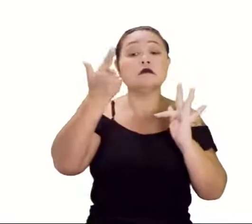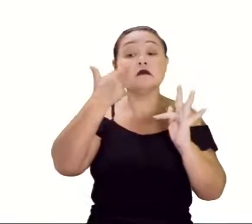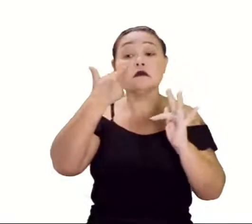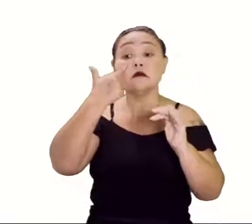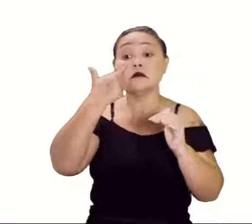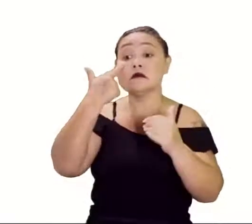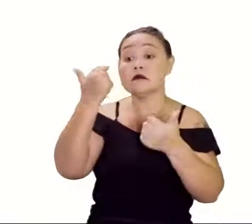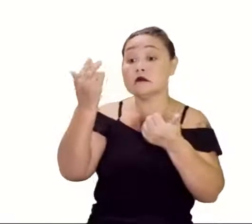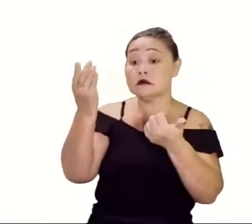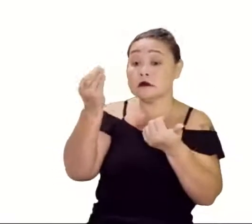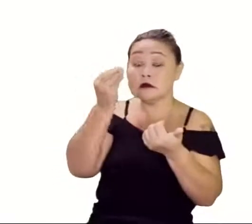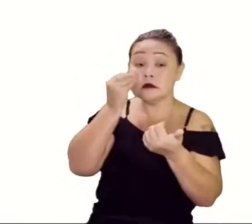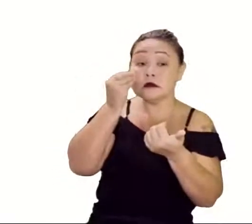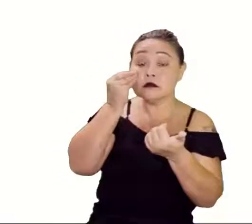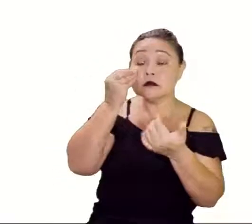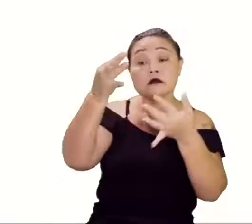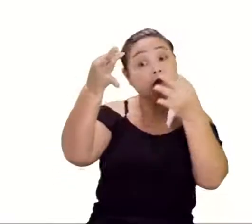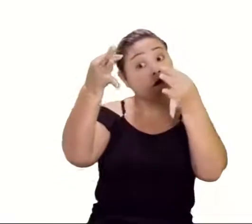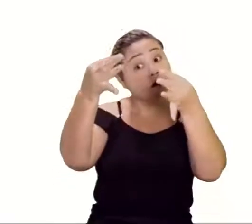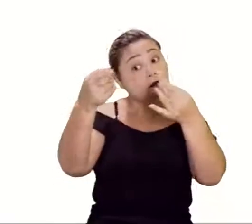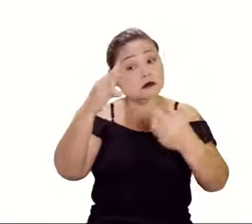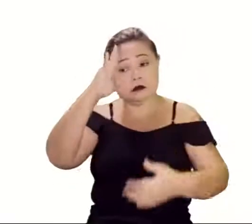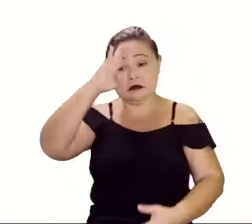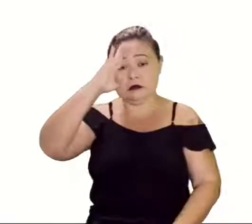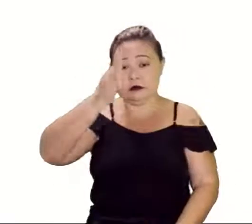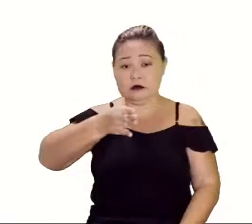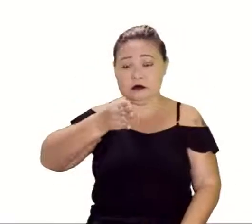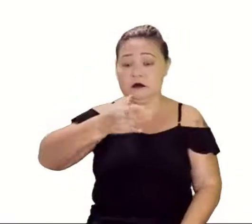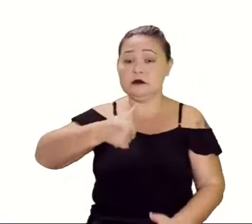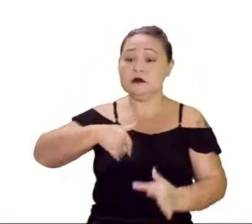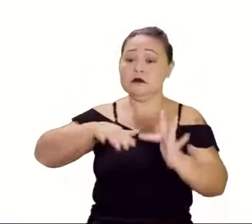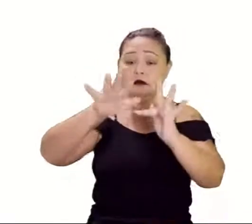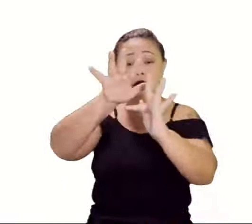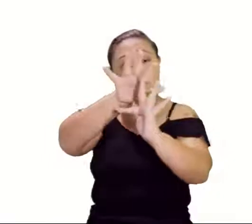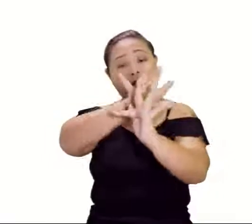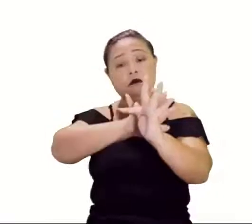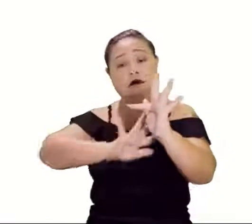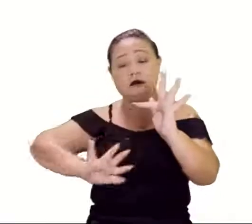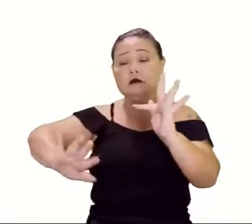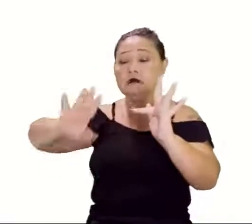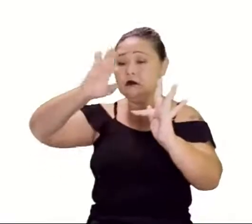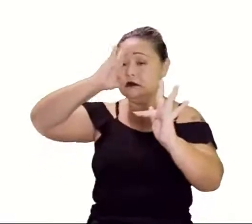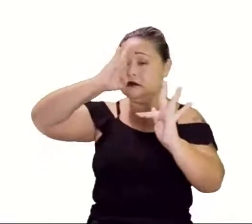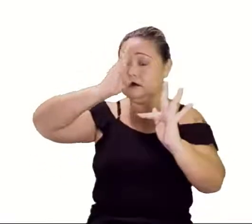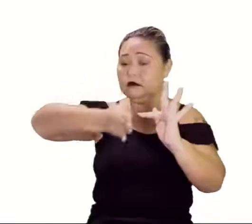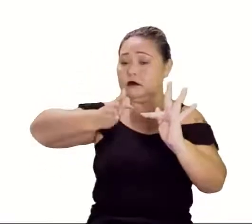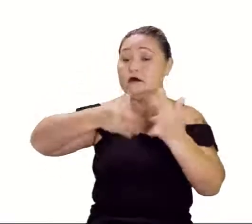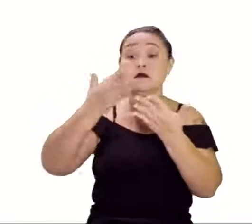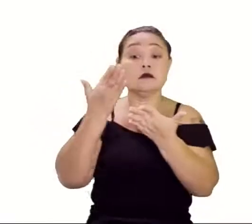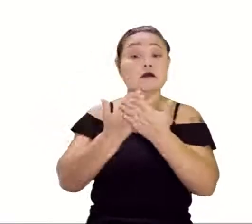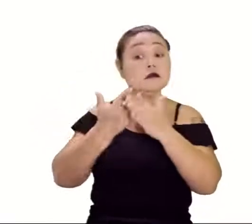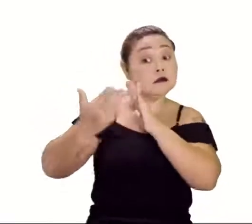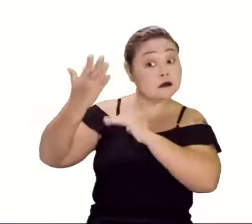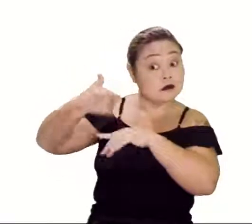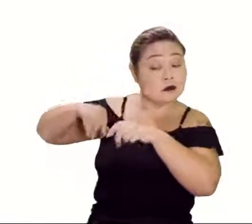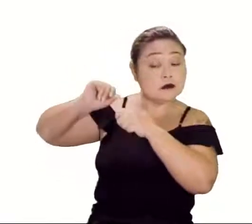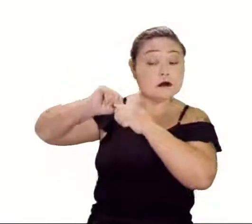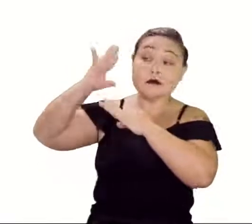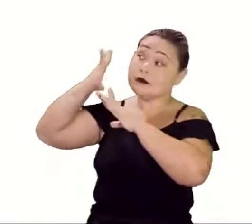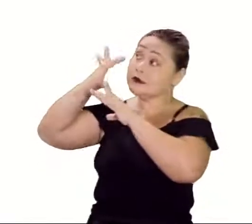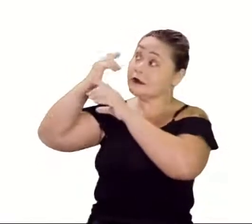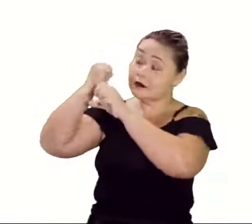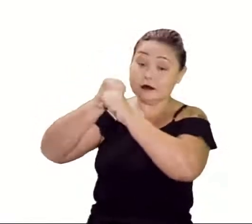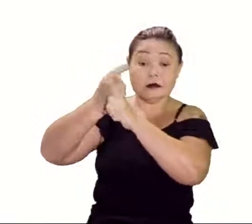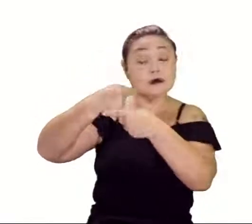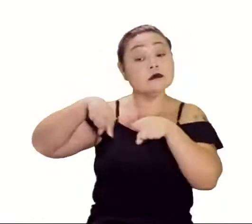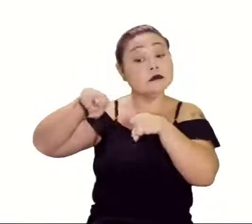alguns detalhes aqui, principalmente na parte do gráfico, né? Que era o foco da nossa aula anterior e que a gente revisa